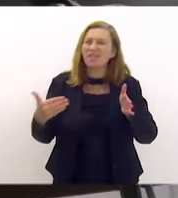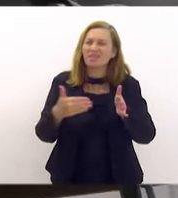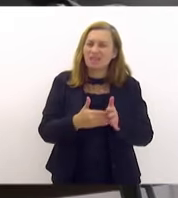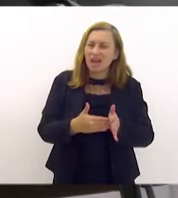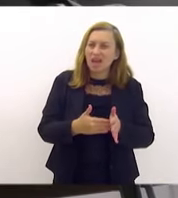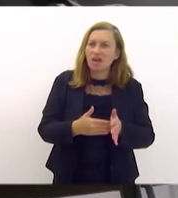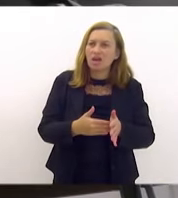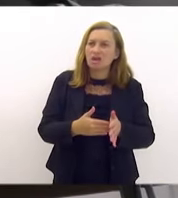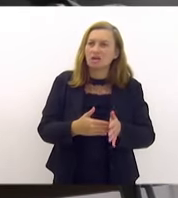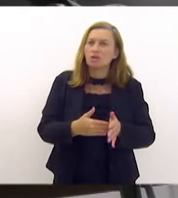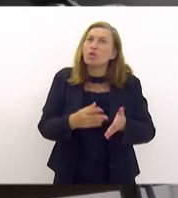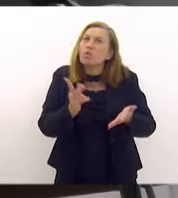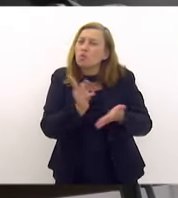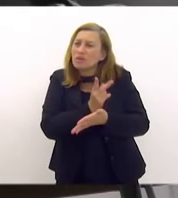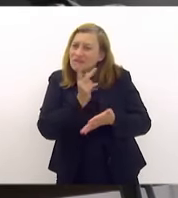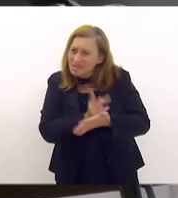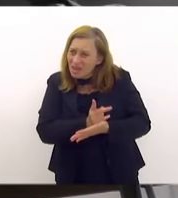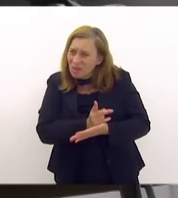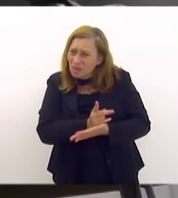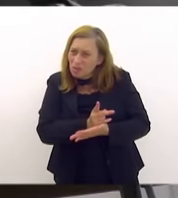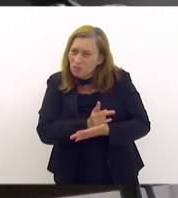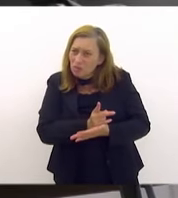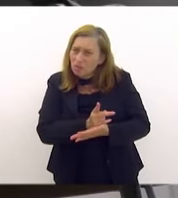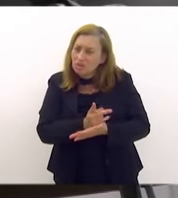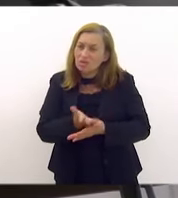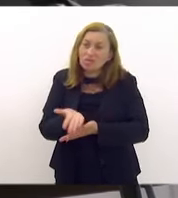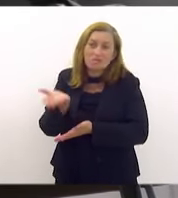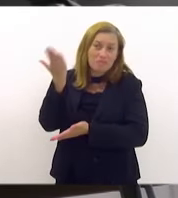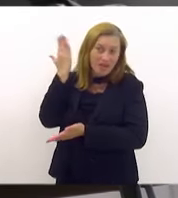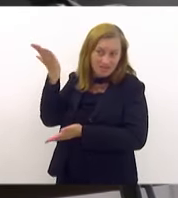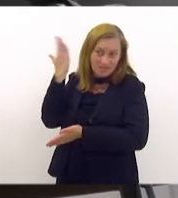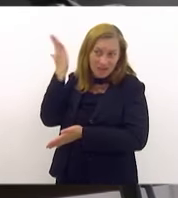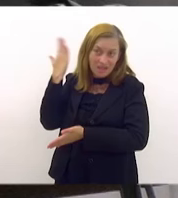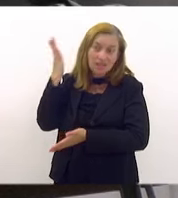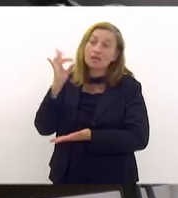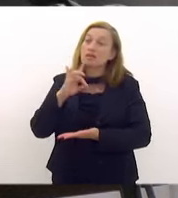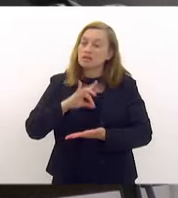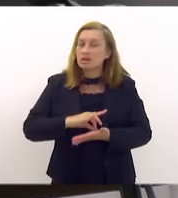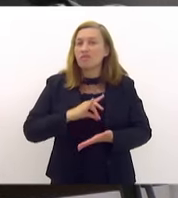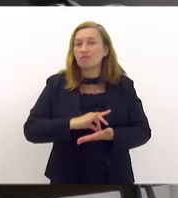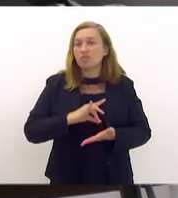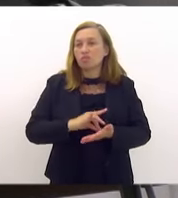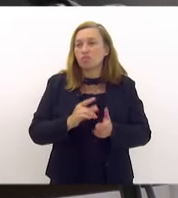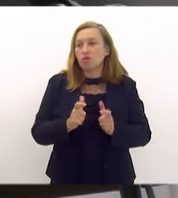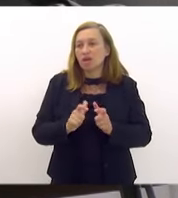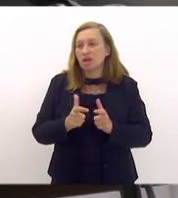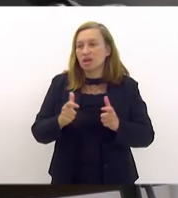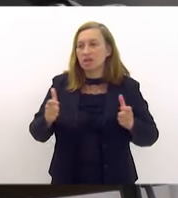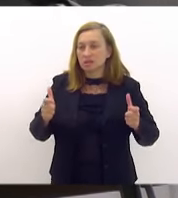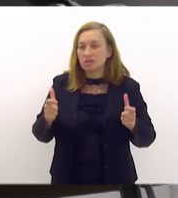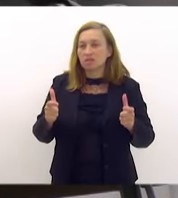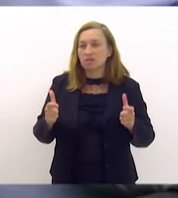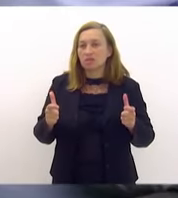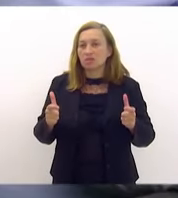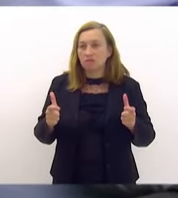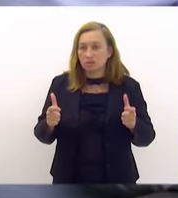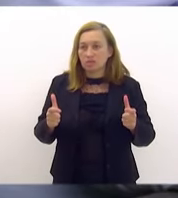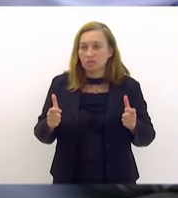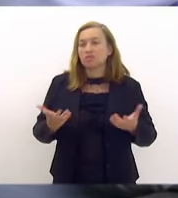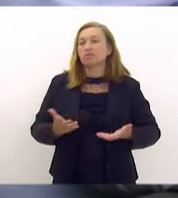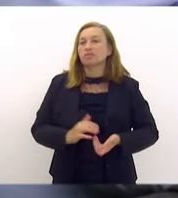o os equívocos eles são anteriores e na verdade eles vão se avolumando e vira